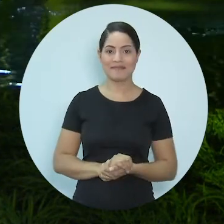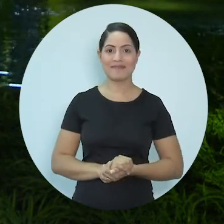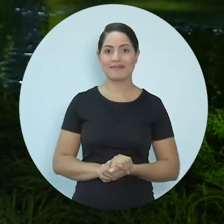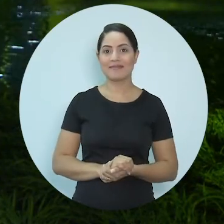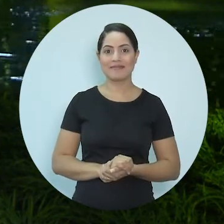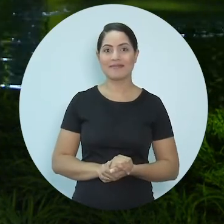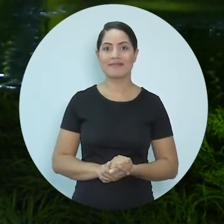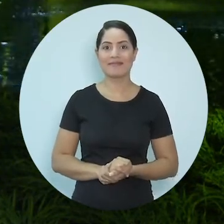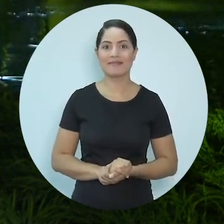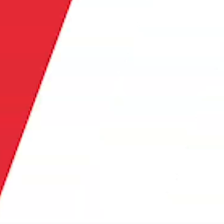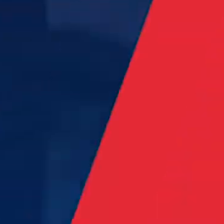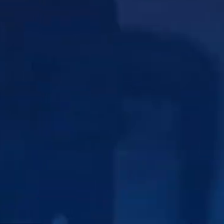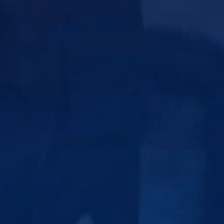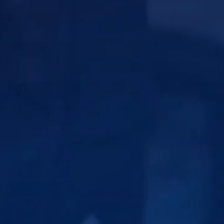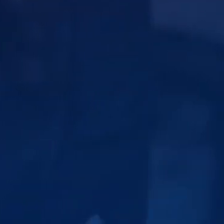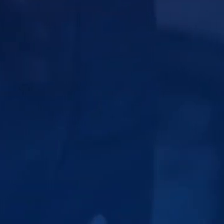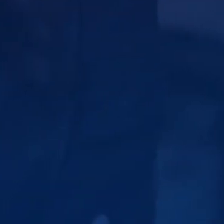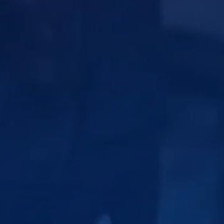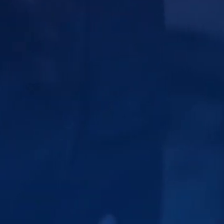chegando para elas.